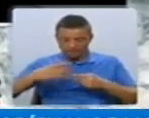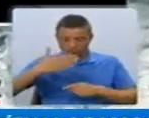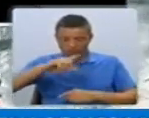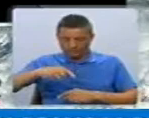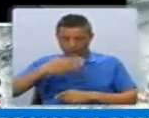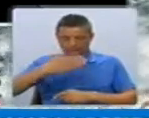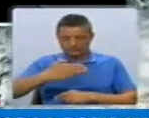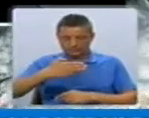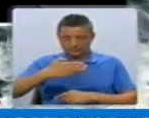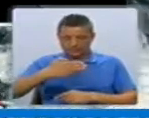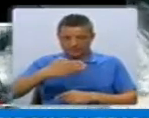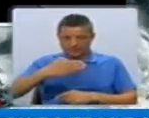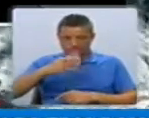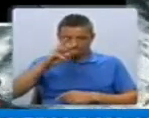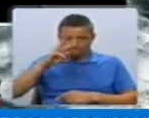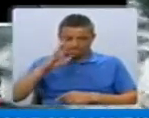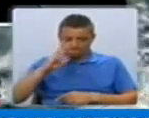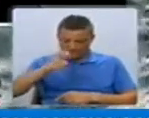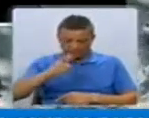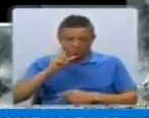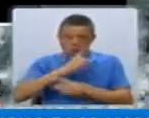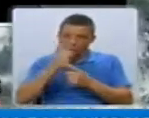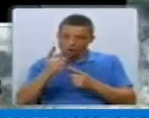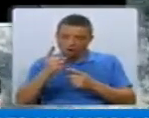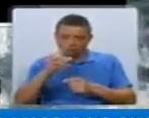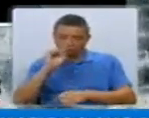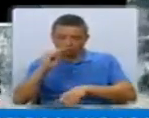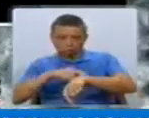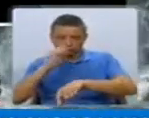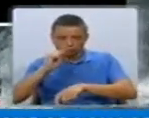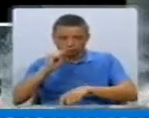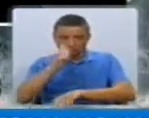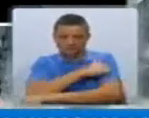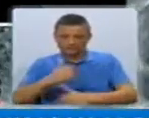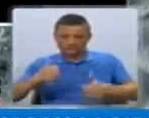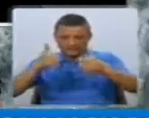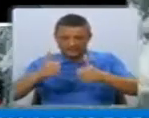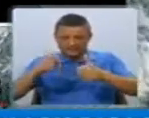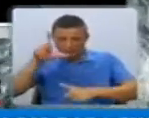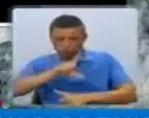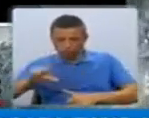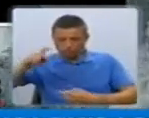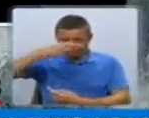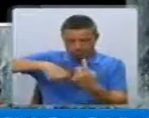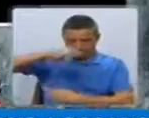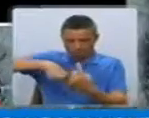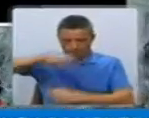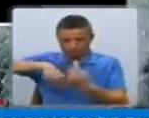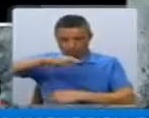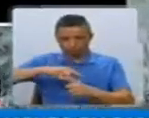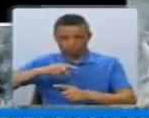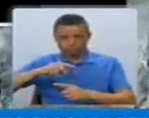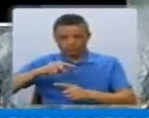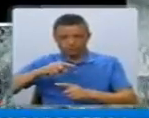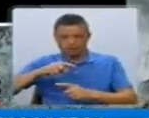1,7 milissegundos. Imagina uma cidade do tamanho de 2, 3 vezes Lisboa a rodar sobre si própria cada 1,3